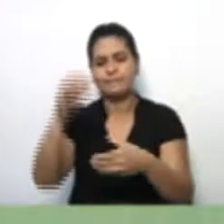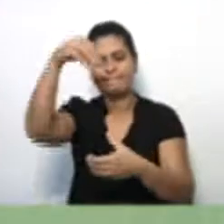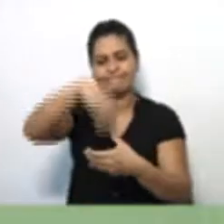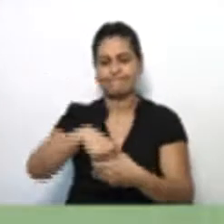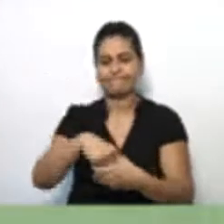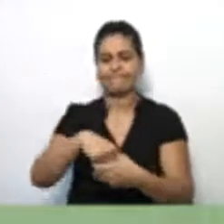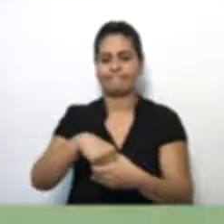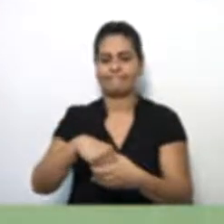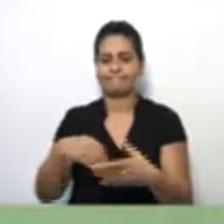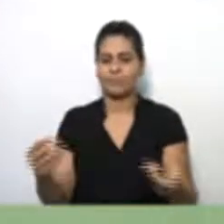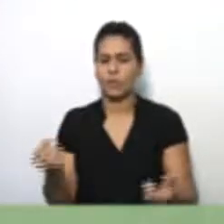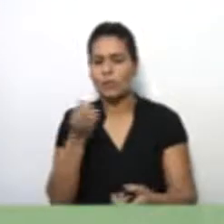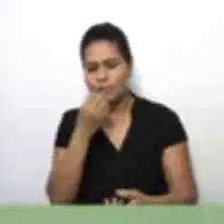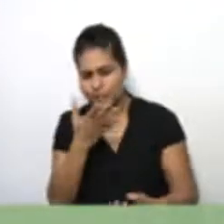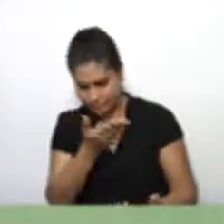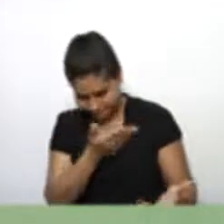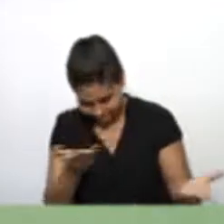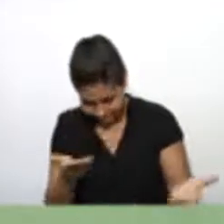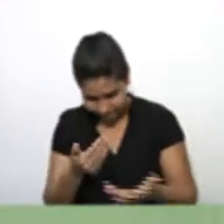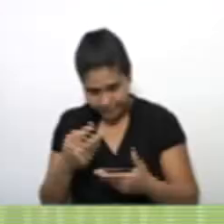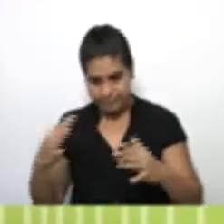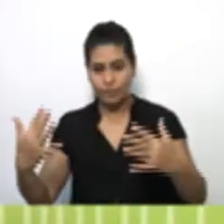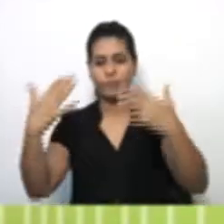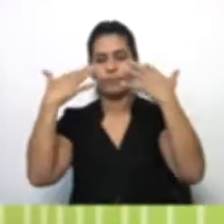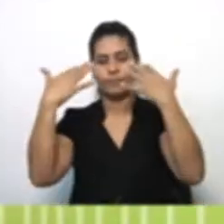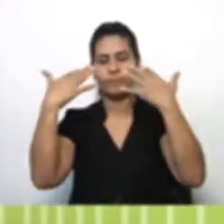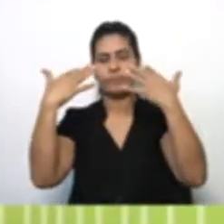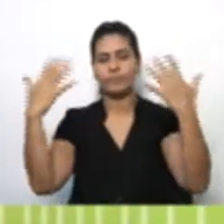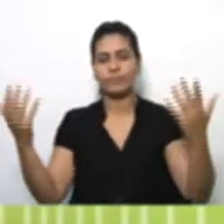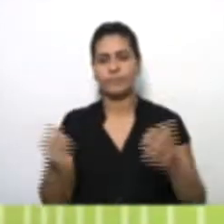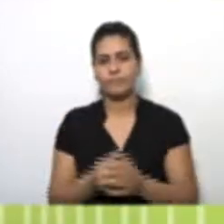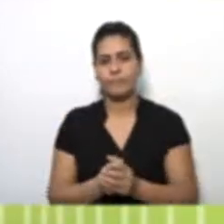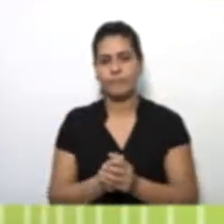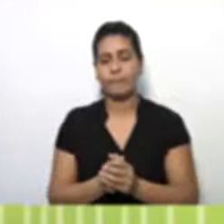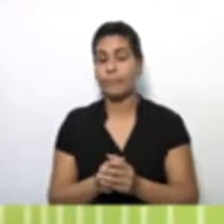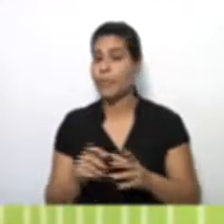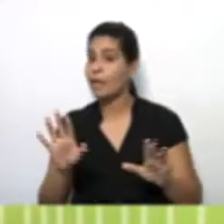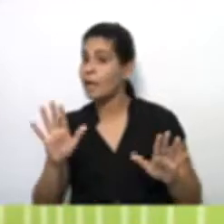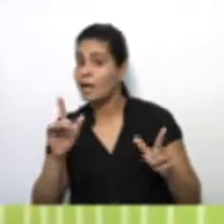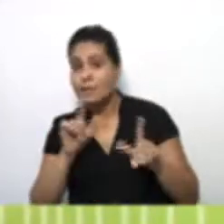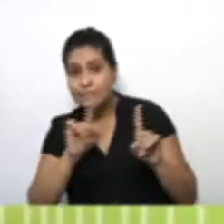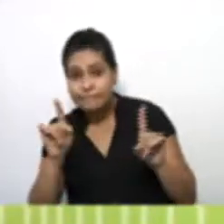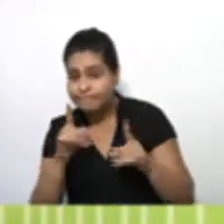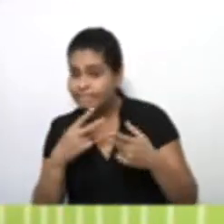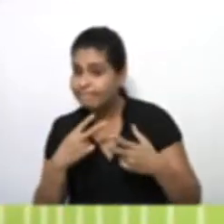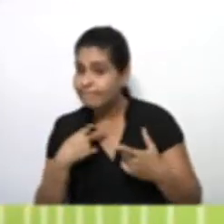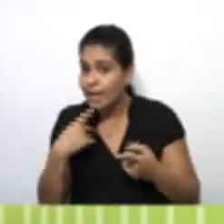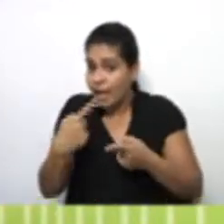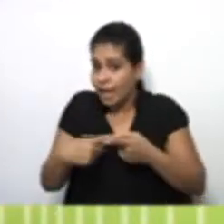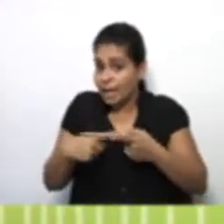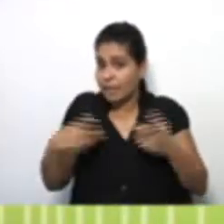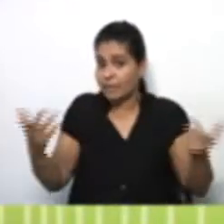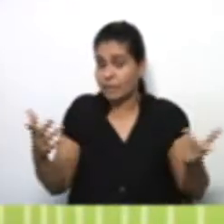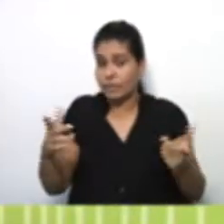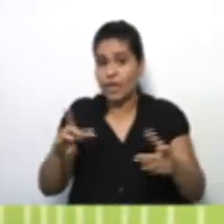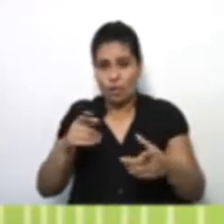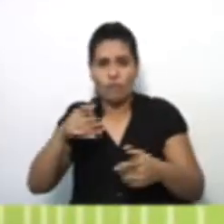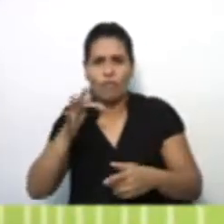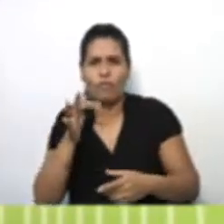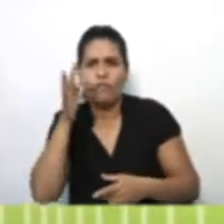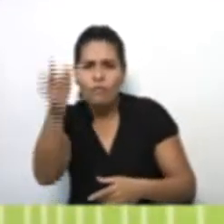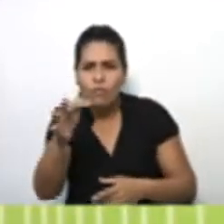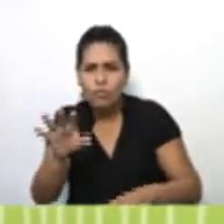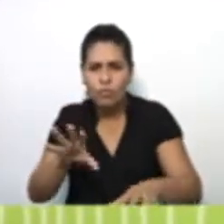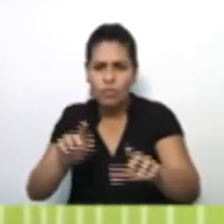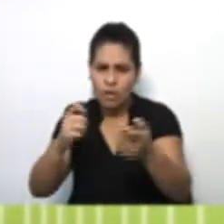jovem, você precisa ficar muito atento com a seguinte situação, né? Não é porque você vai ser administrador